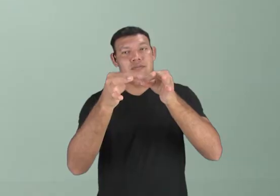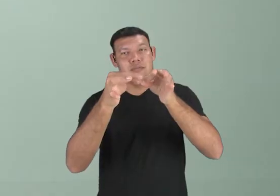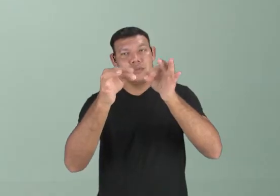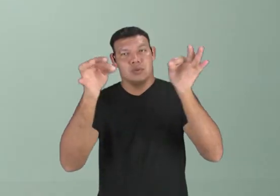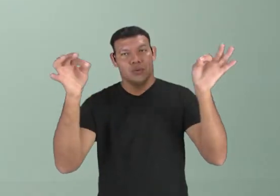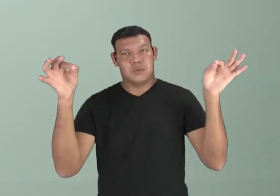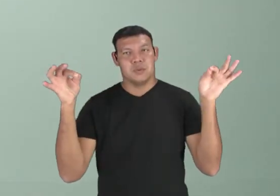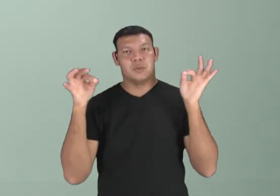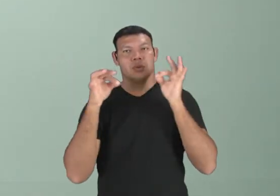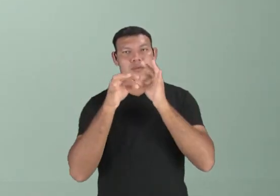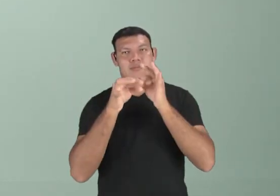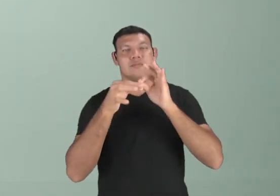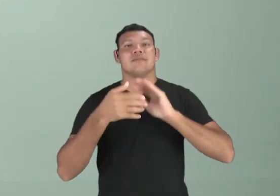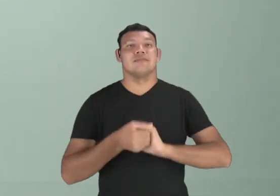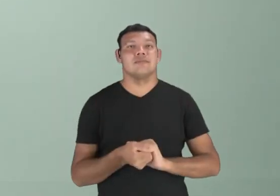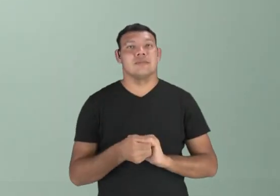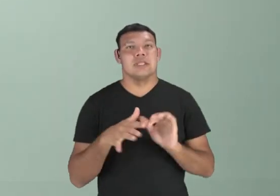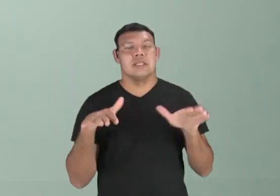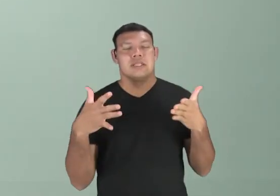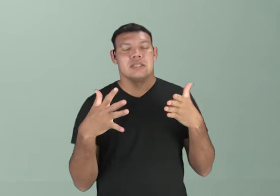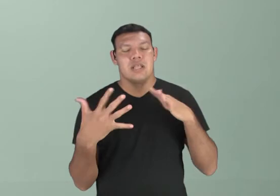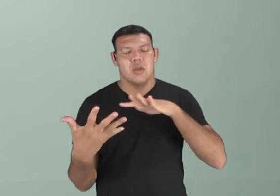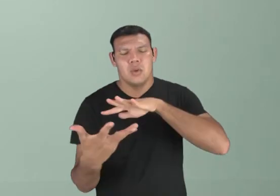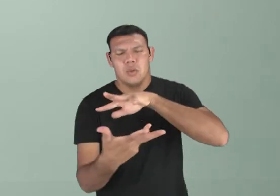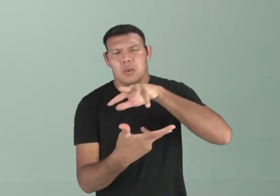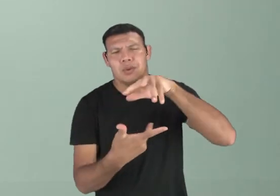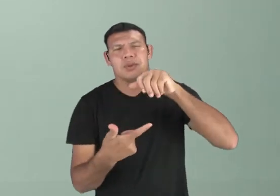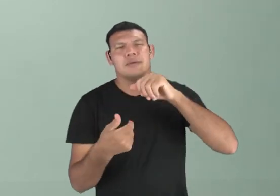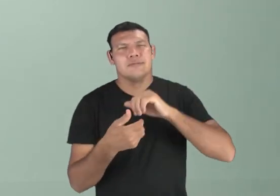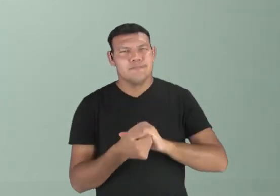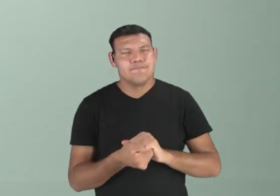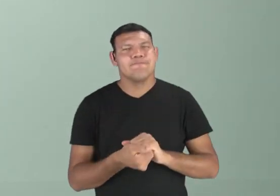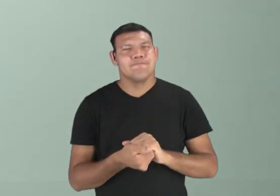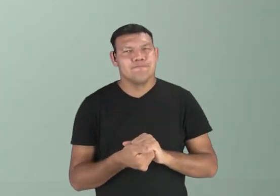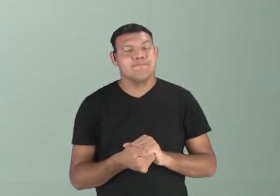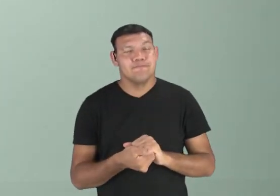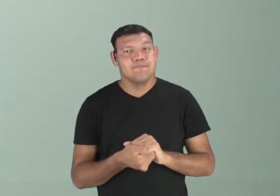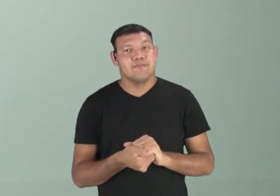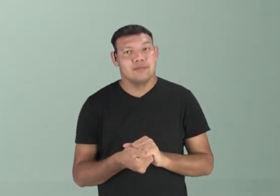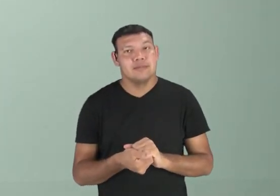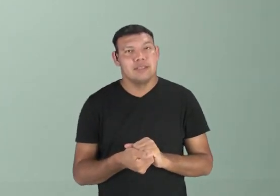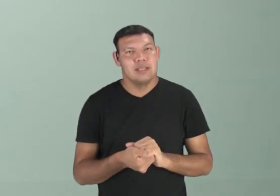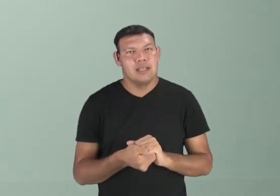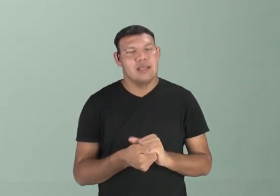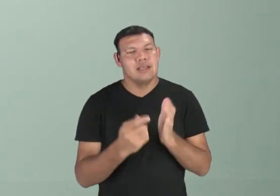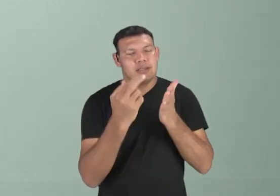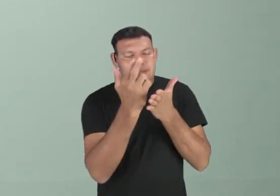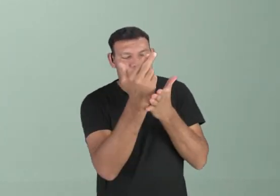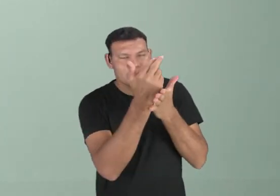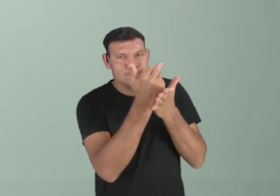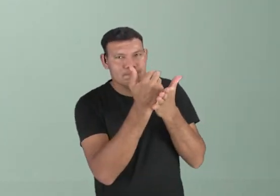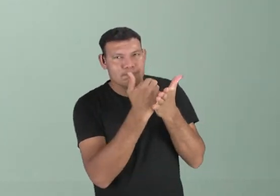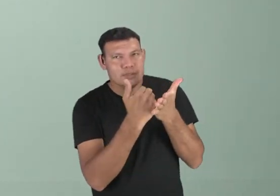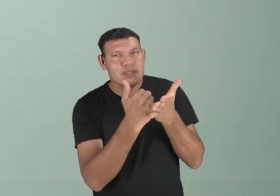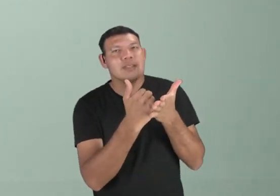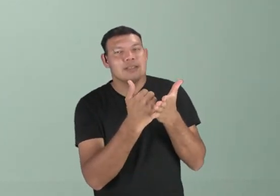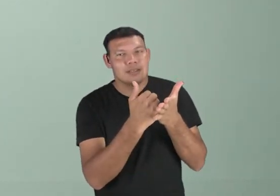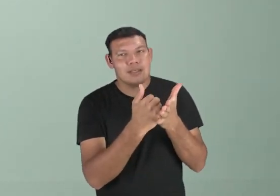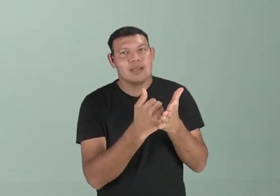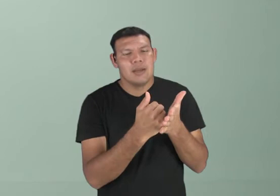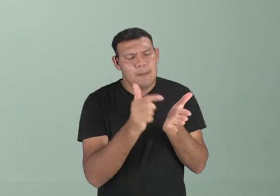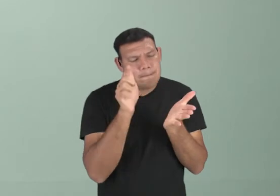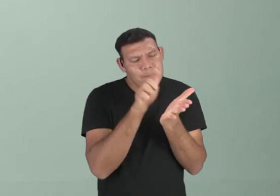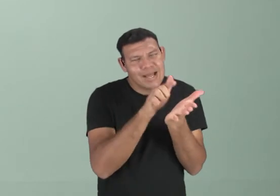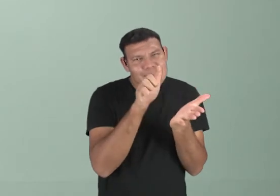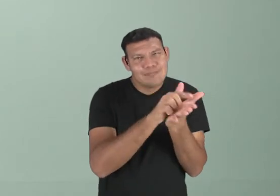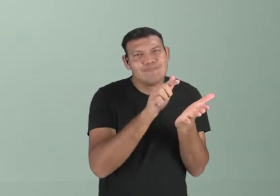ilações de como é que seria a Terra, mas tornando isso gráfico, transpondo isso para o